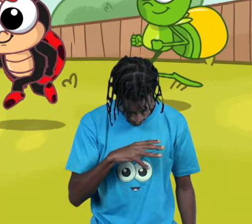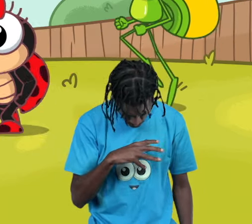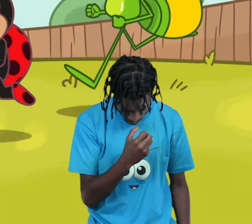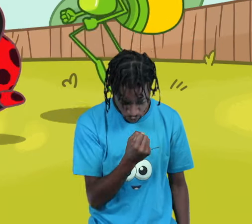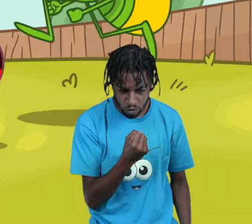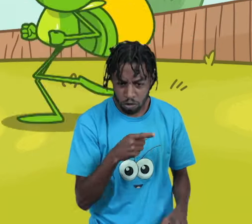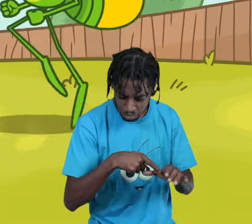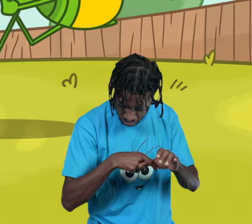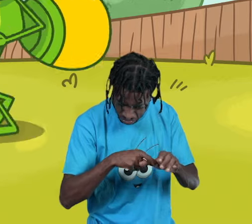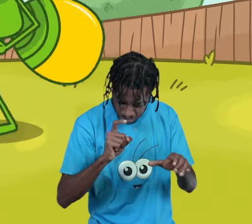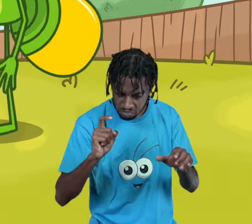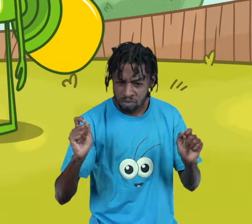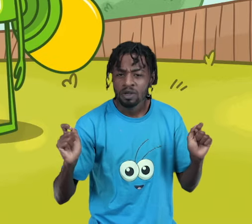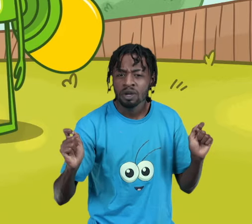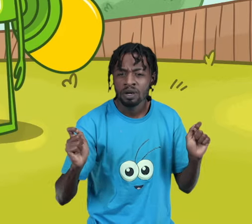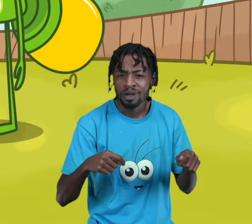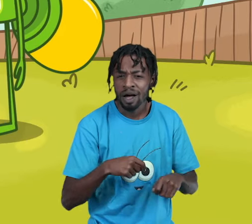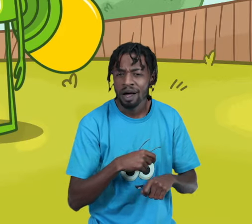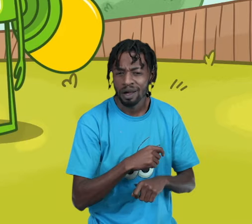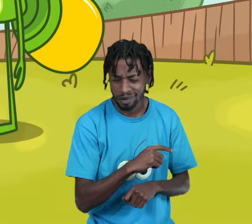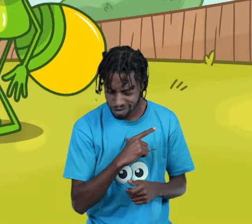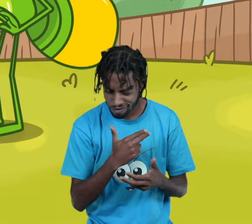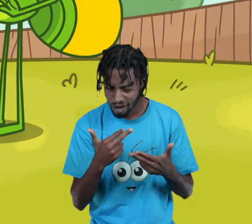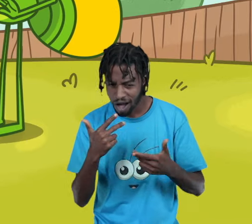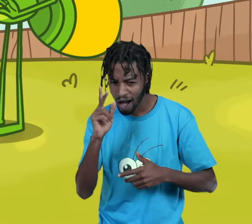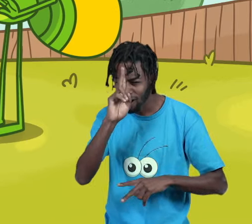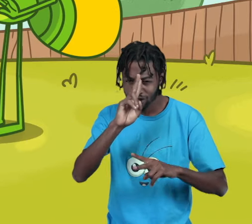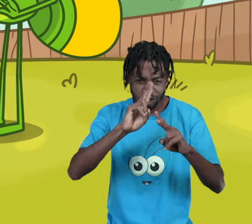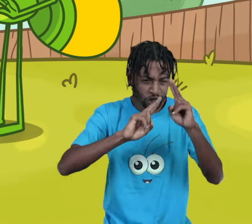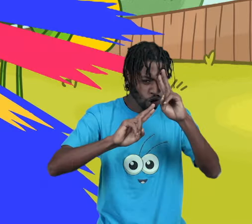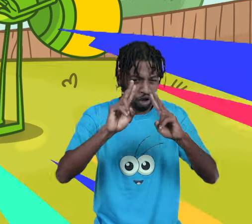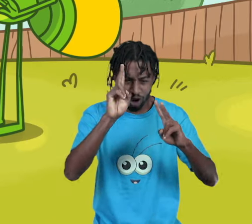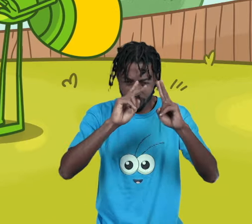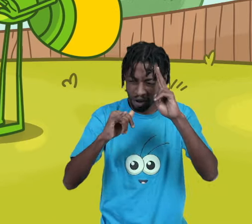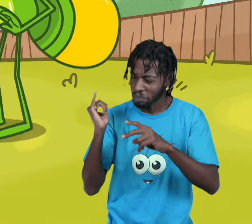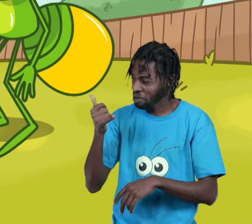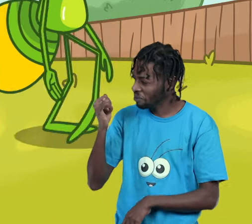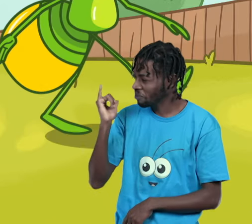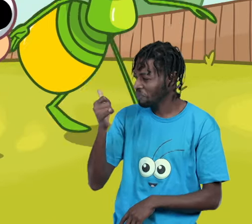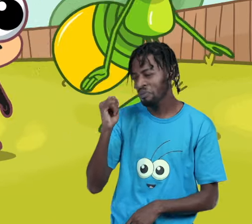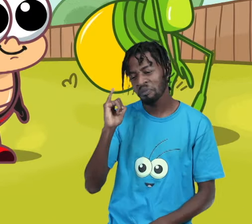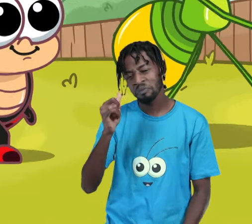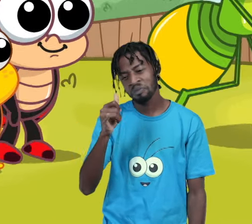Independente Com muita história pra contar